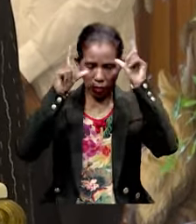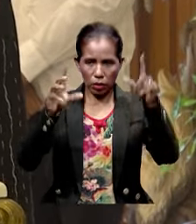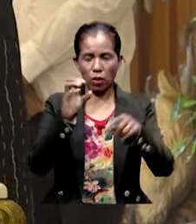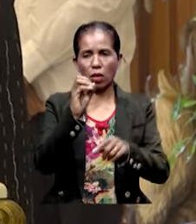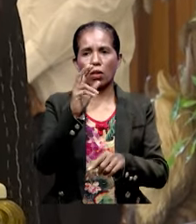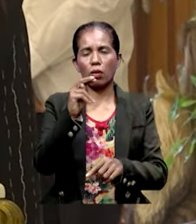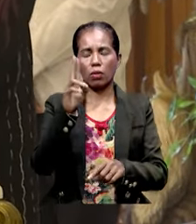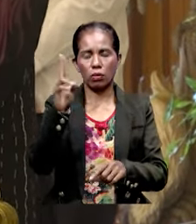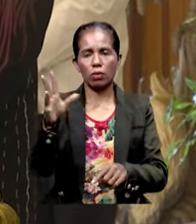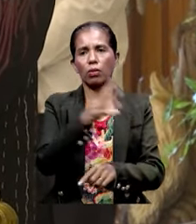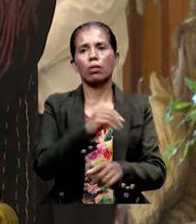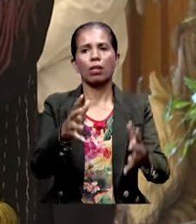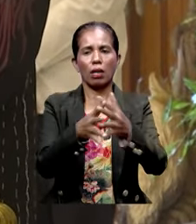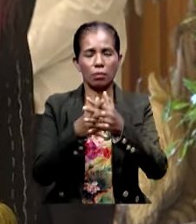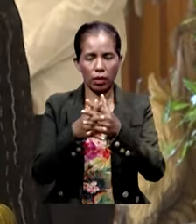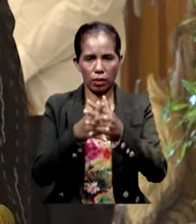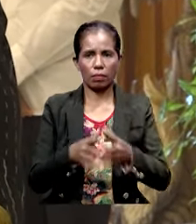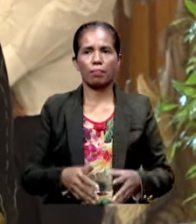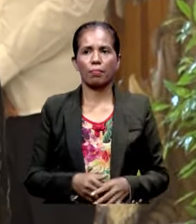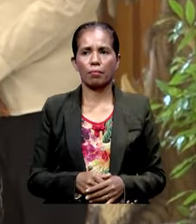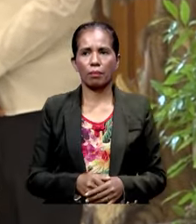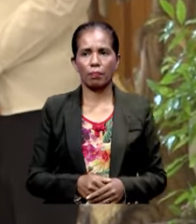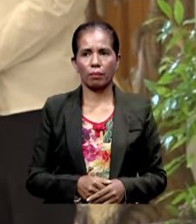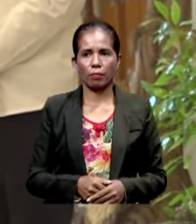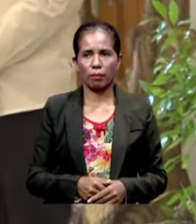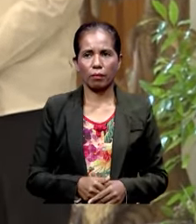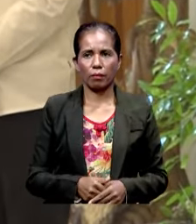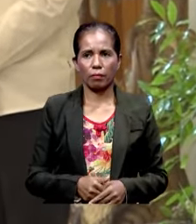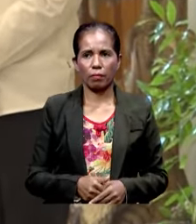e ONU nos Estados Unidos. Luciano Amaral, Adérito Ximenes, Yemen.